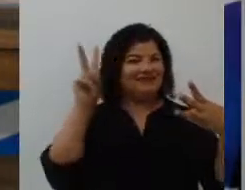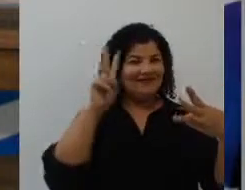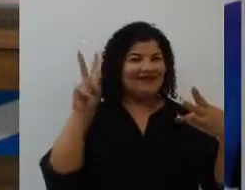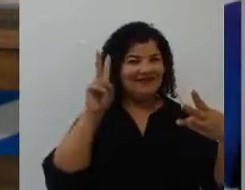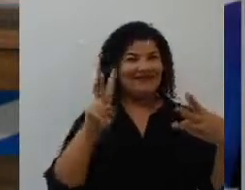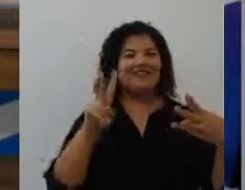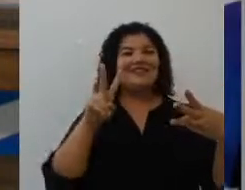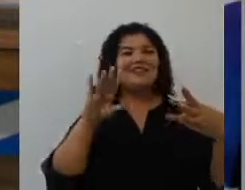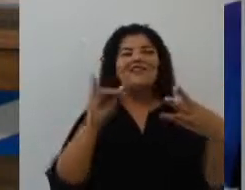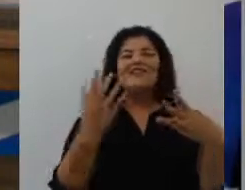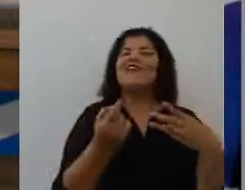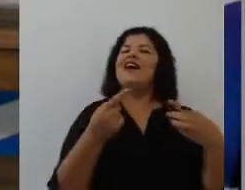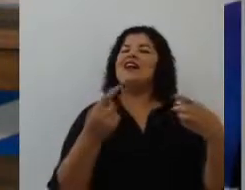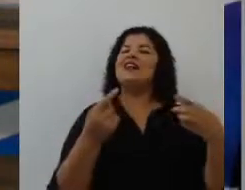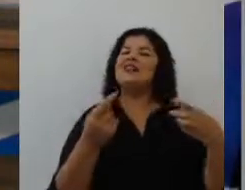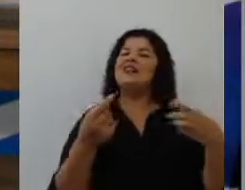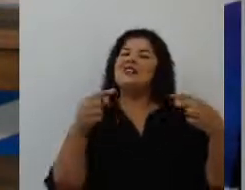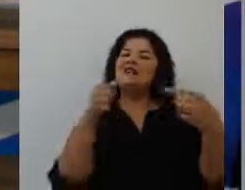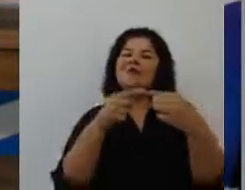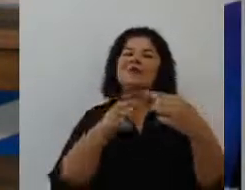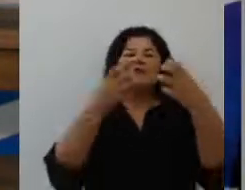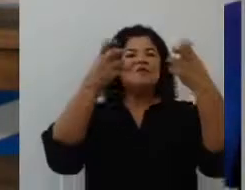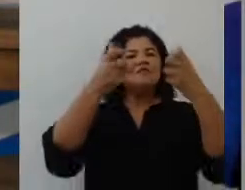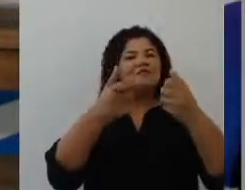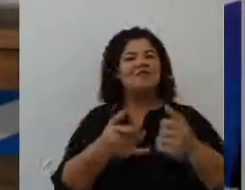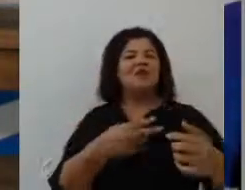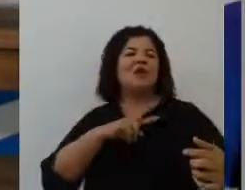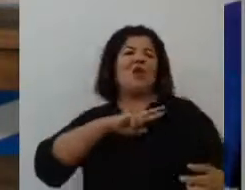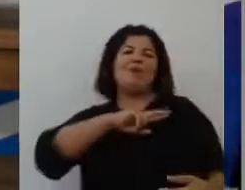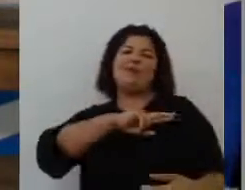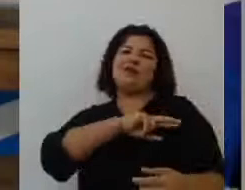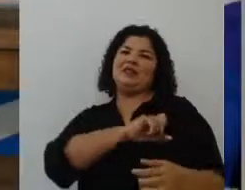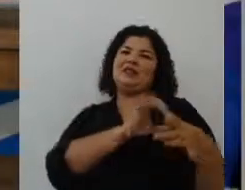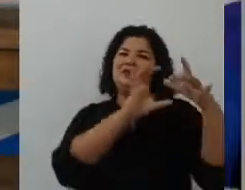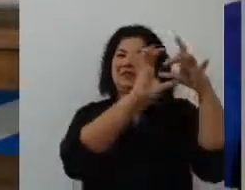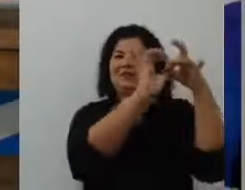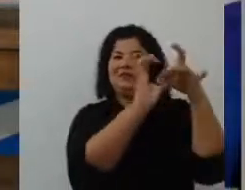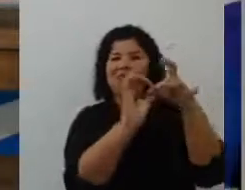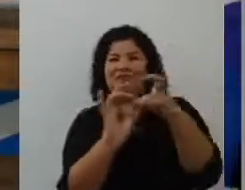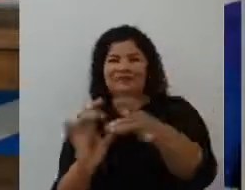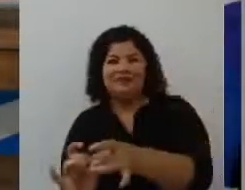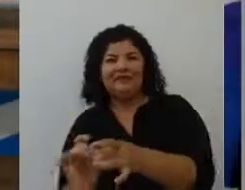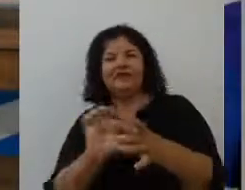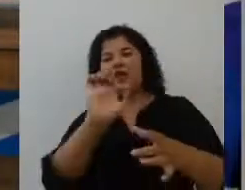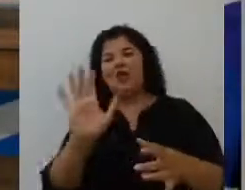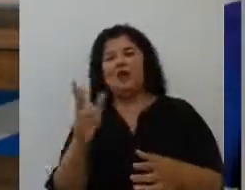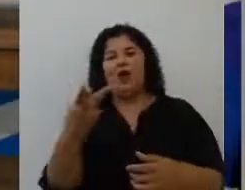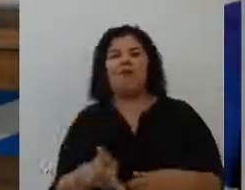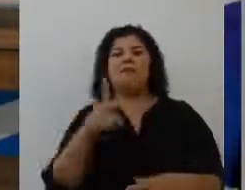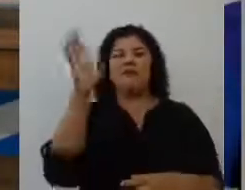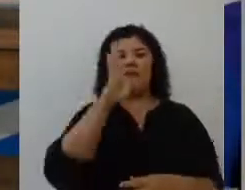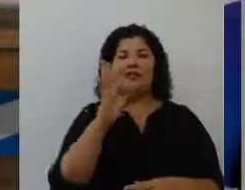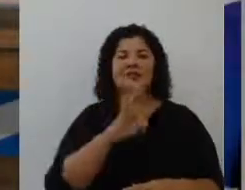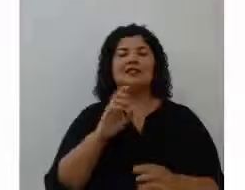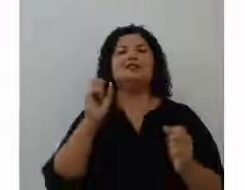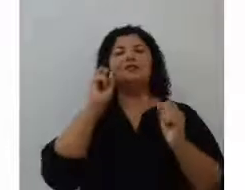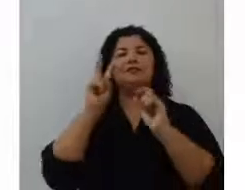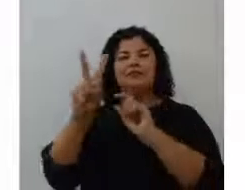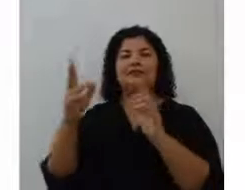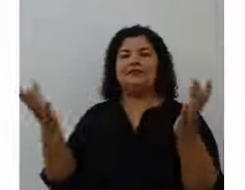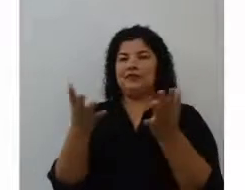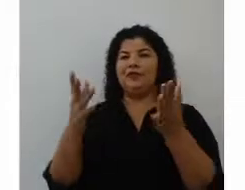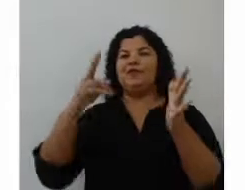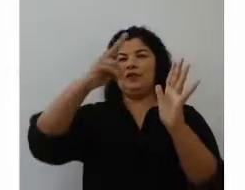que vão embasar o romantismo, o movimento romântico, tanto na Europa quanto no nosso país. De olho na tela eu vou ler e você